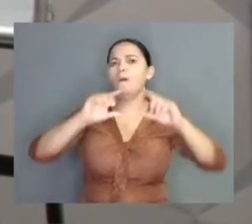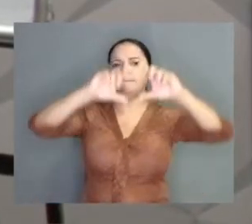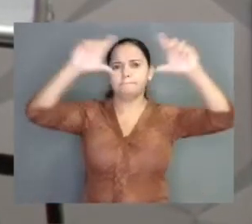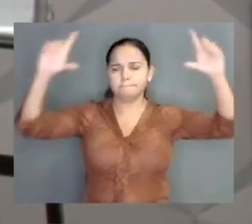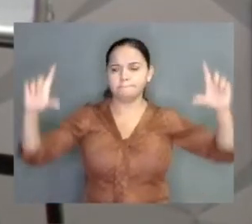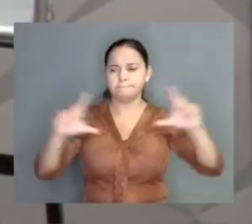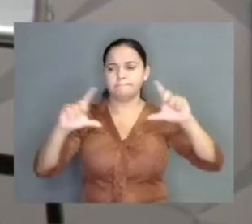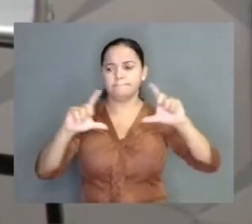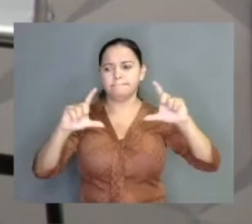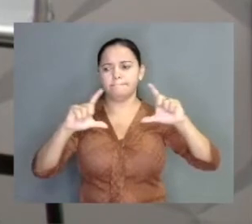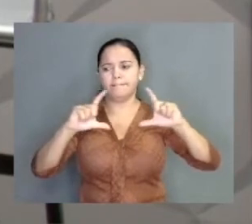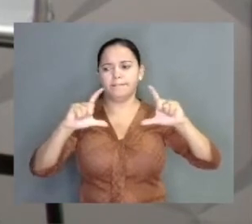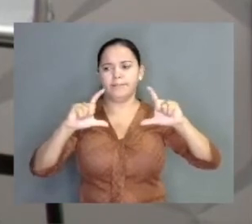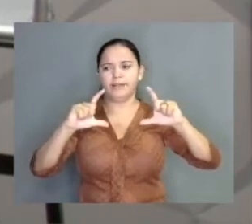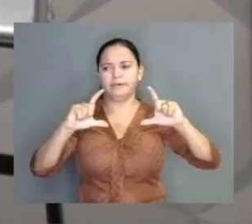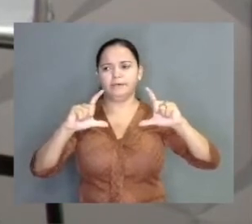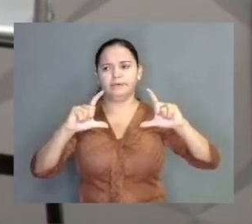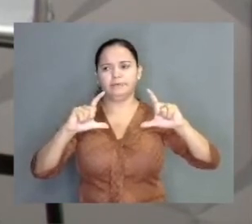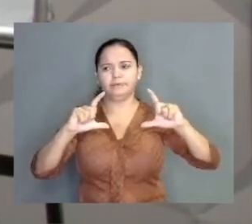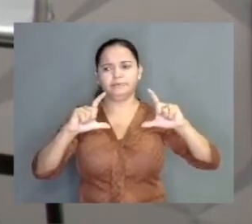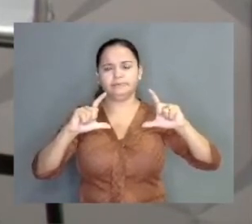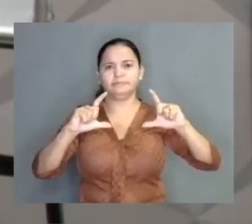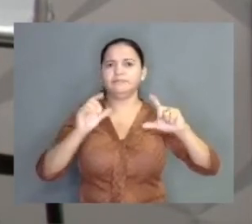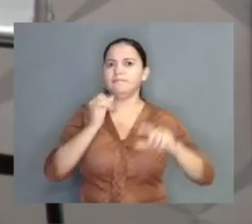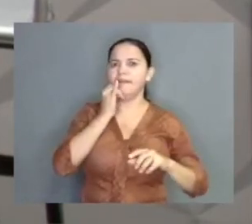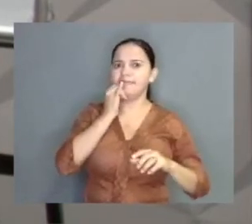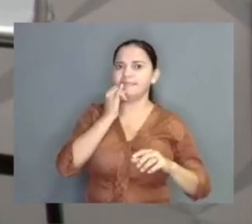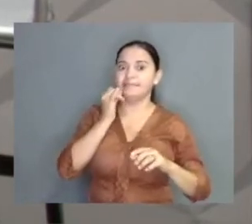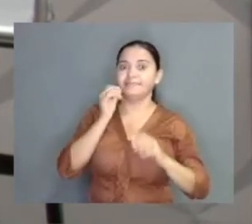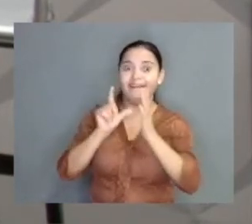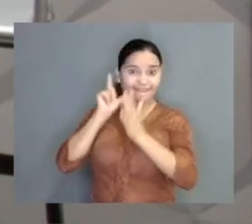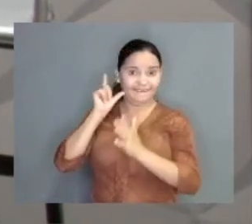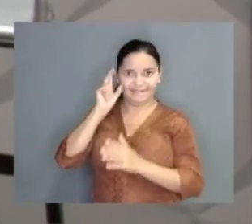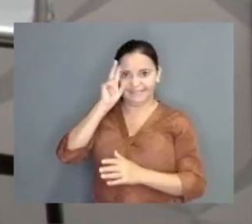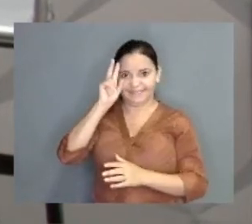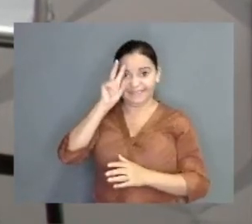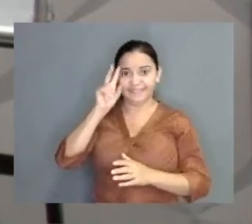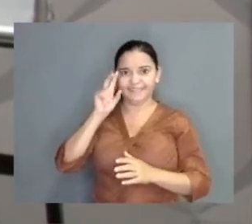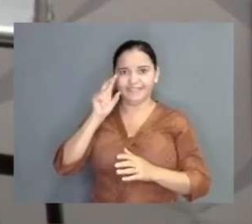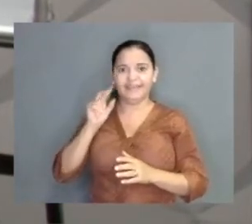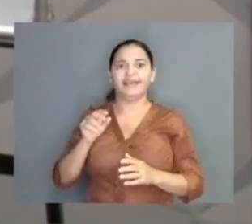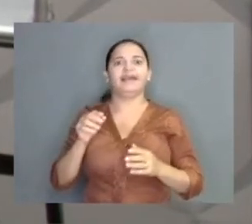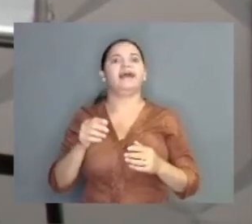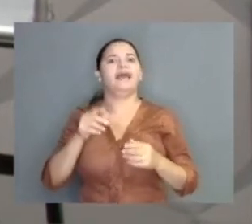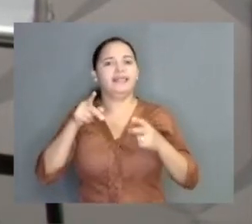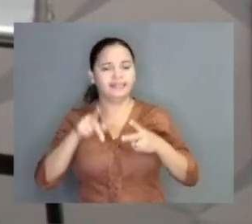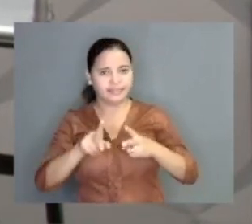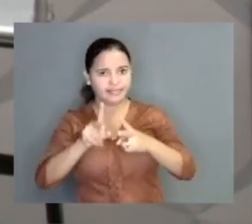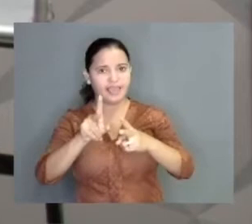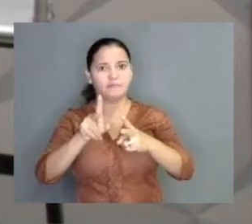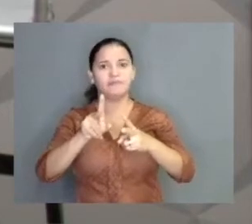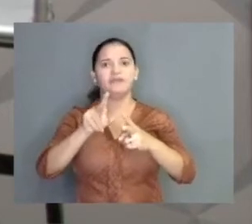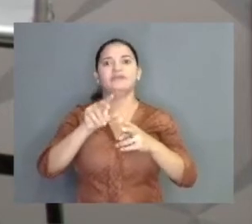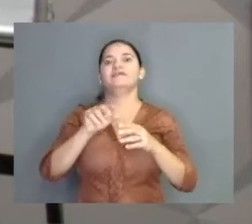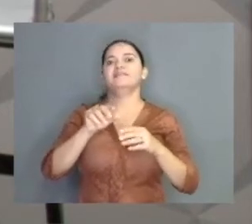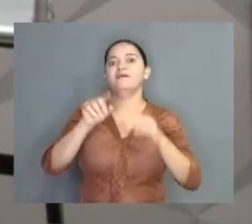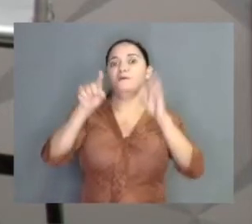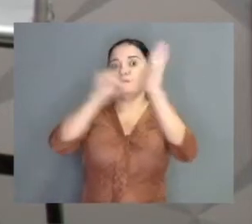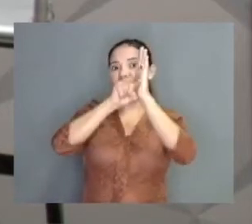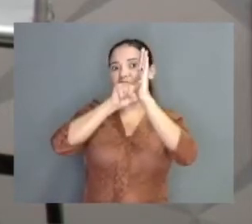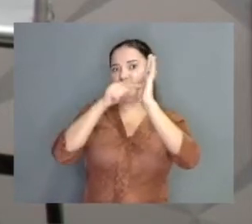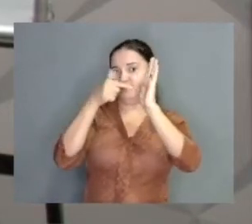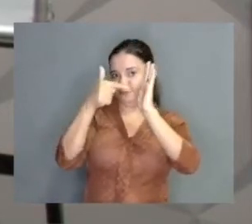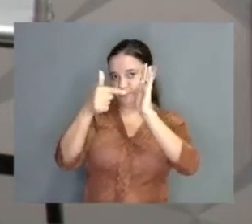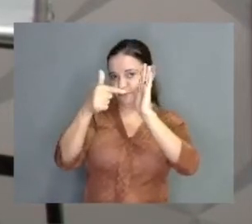que a gente sabe que, pelo exemplo anterior, ele coloca esse expoente menos 2 para os dois termos,